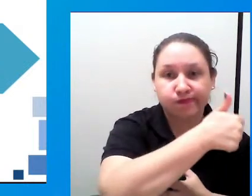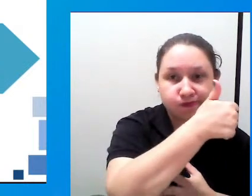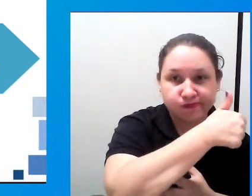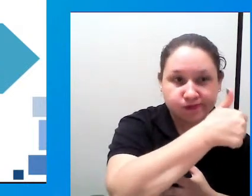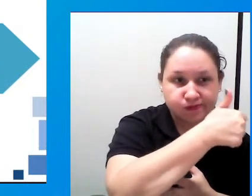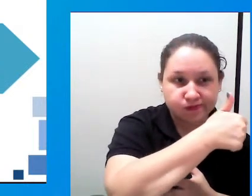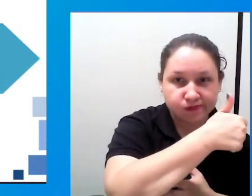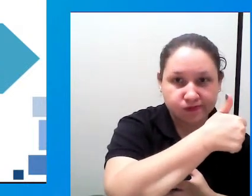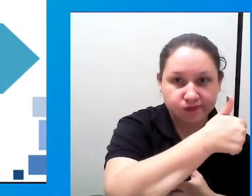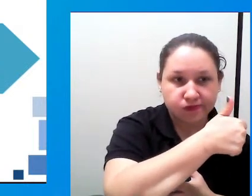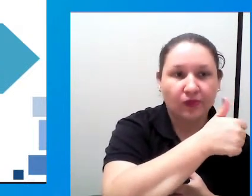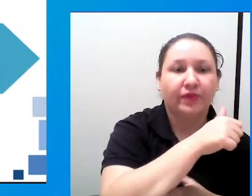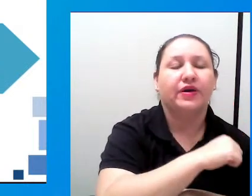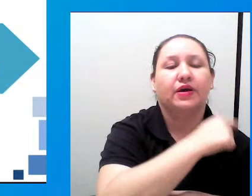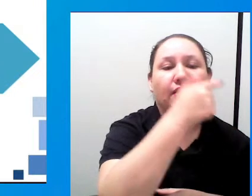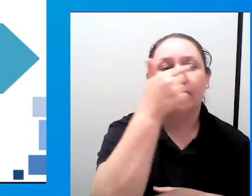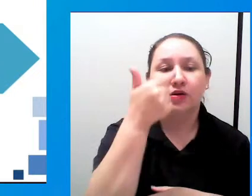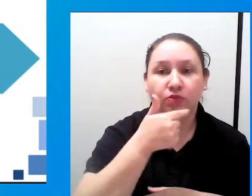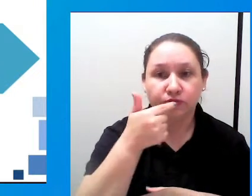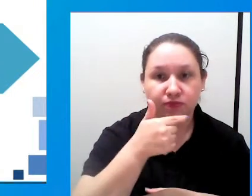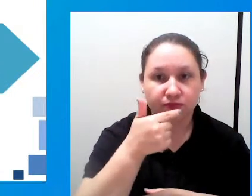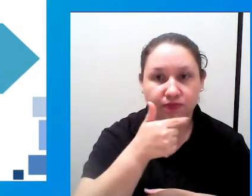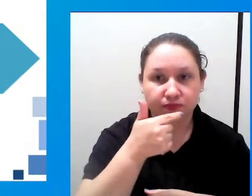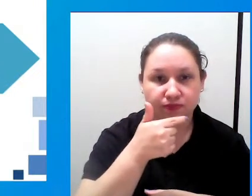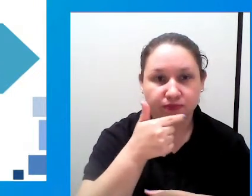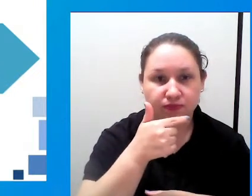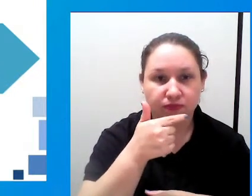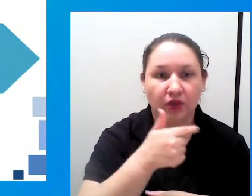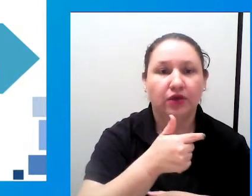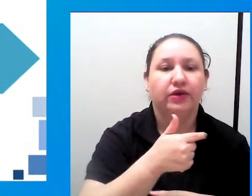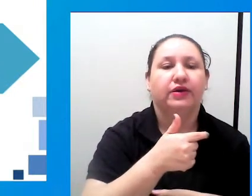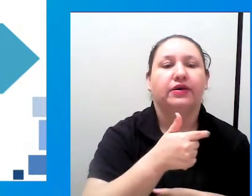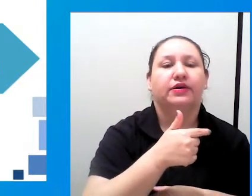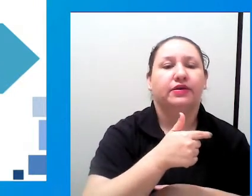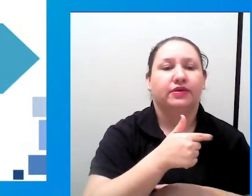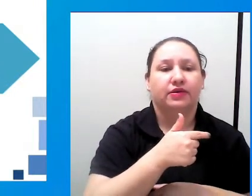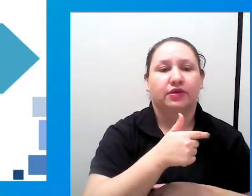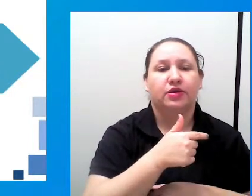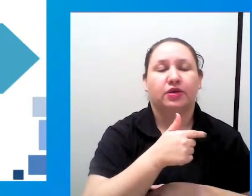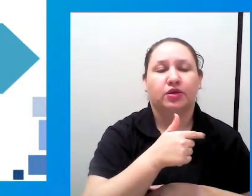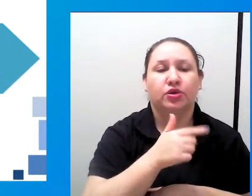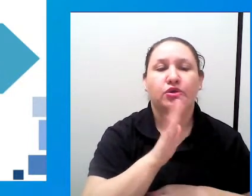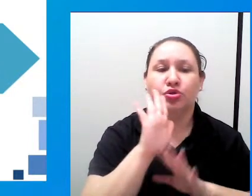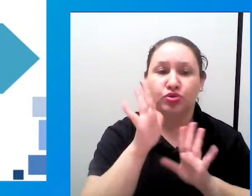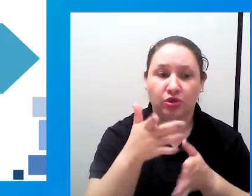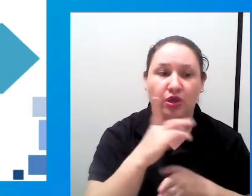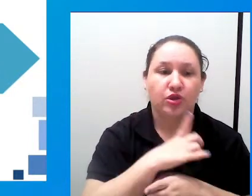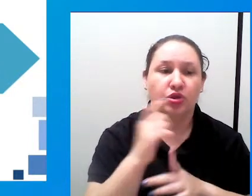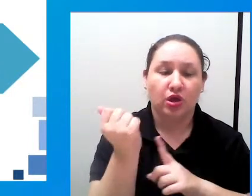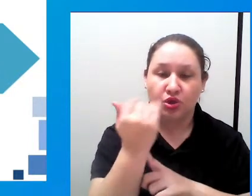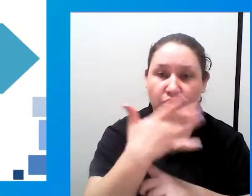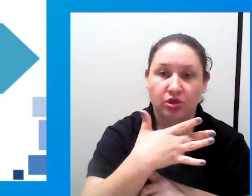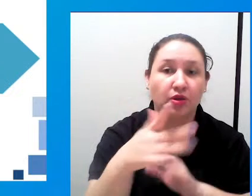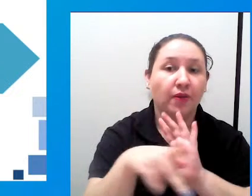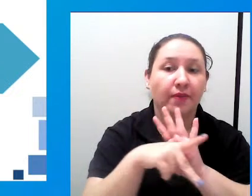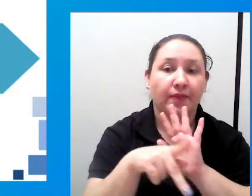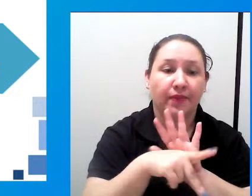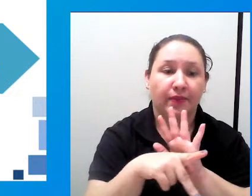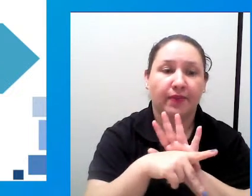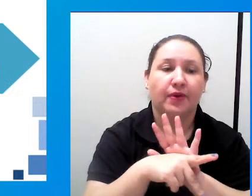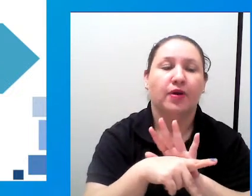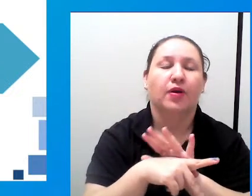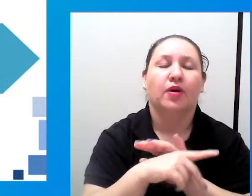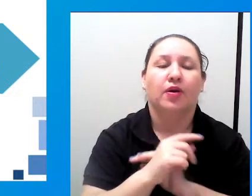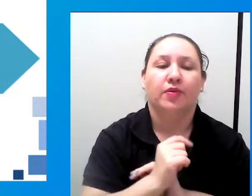partir de 2011, lançamento do curso. No nosso segundo PPC, nós já prevíamos extensão através de projetos